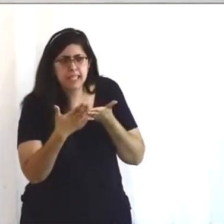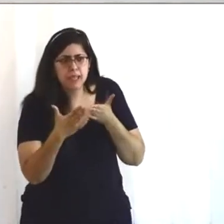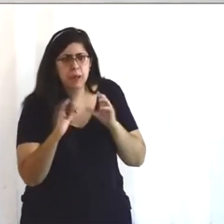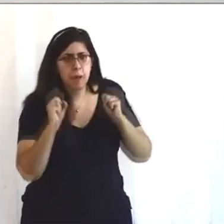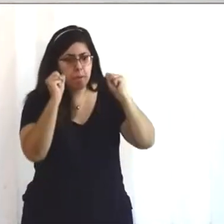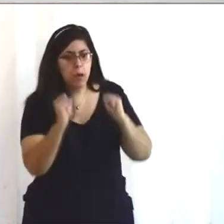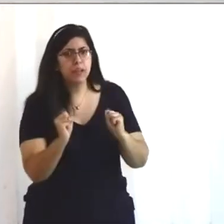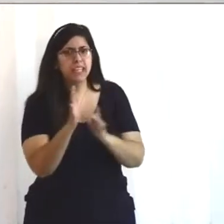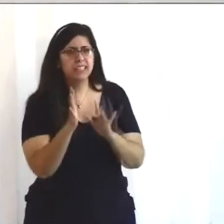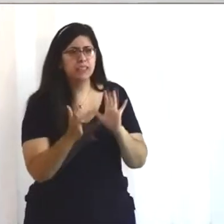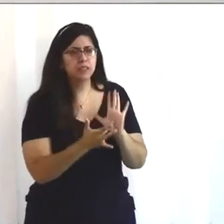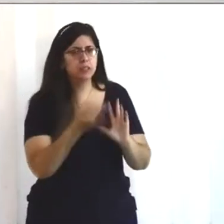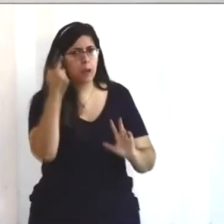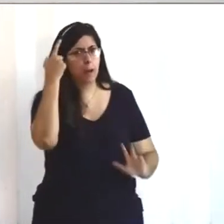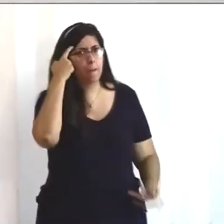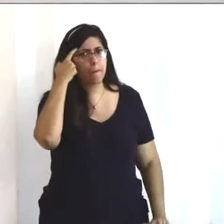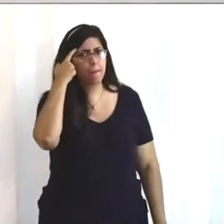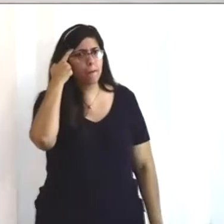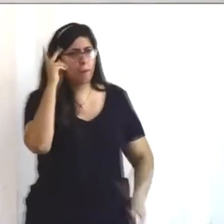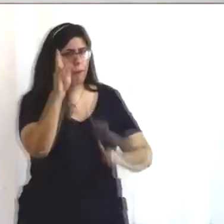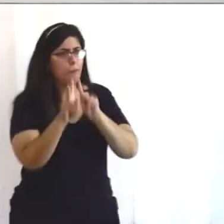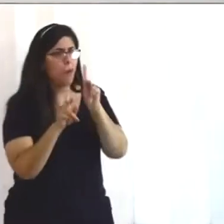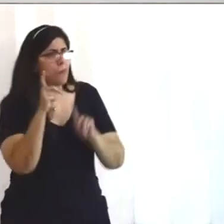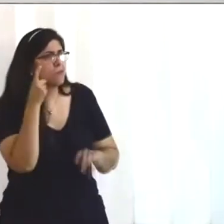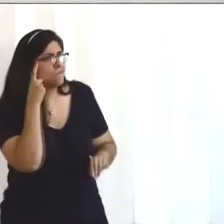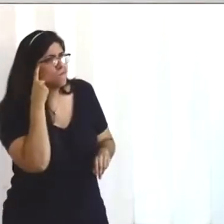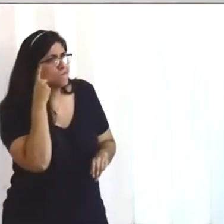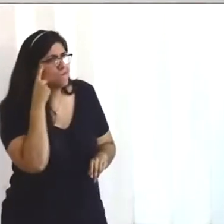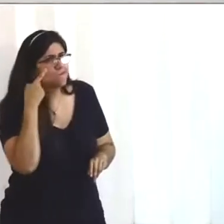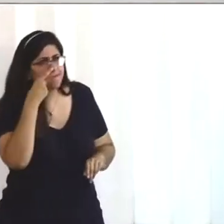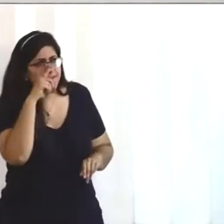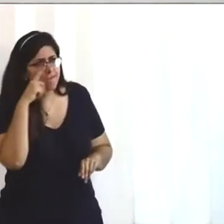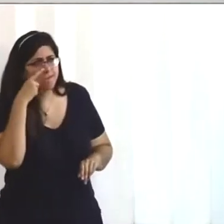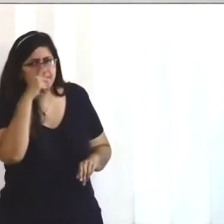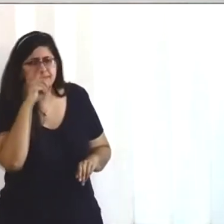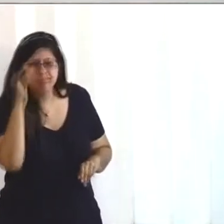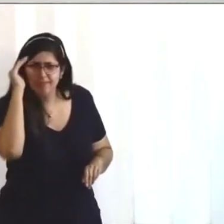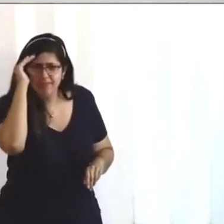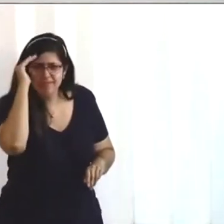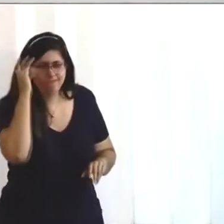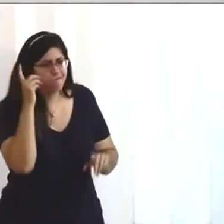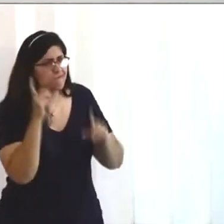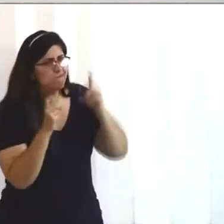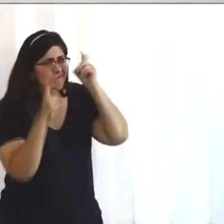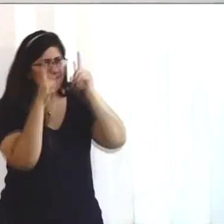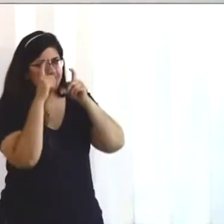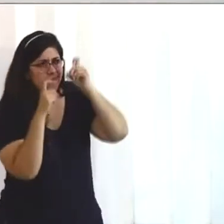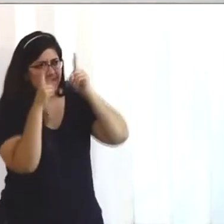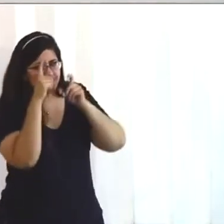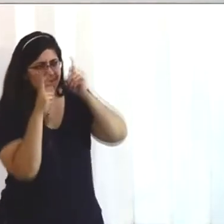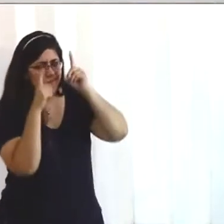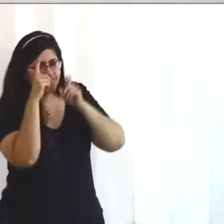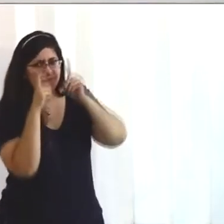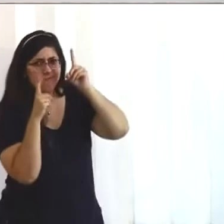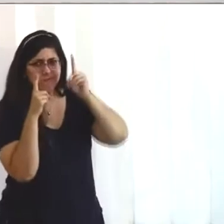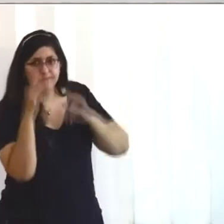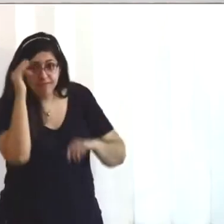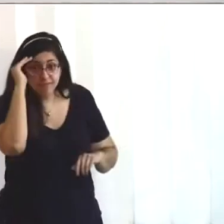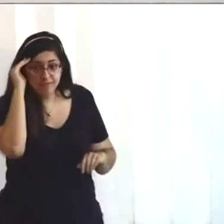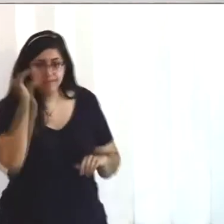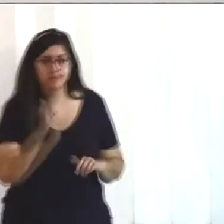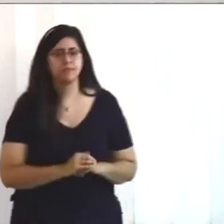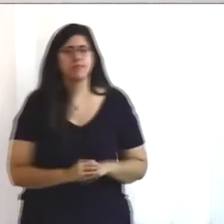O que despertou essa discussão, o que despertou este momento era uma tentativa de responder: qual